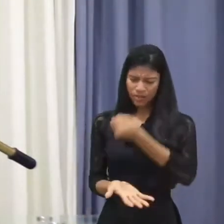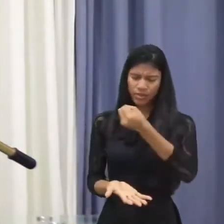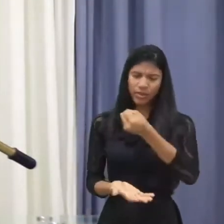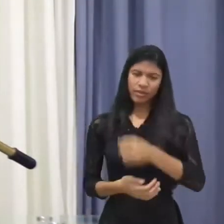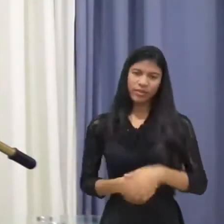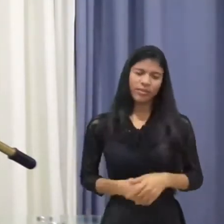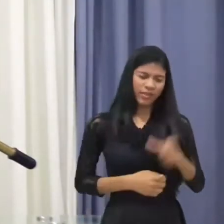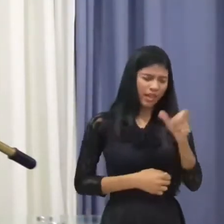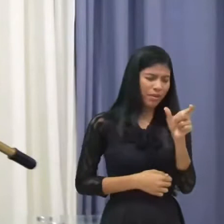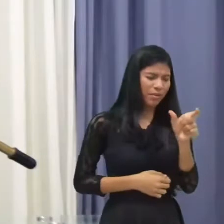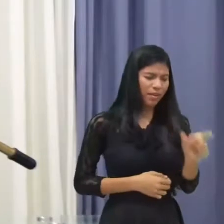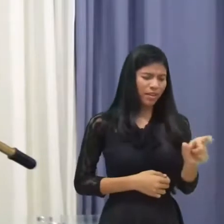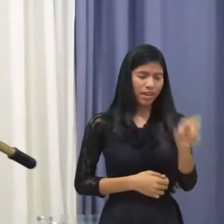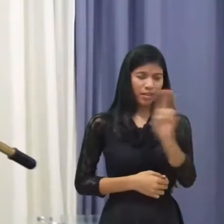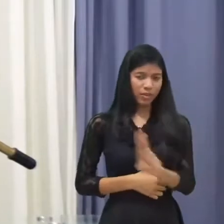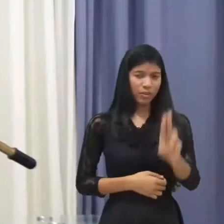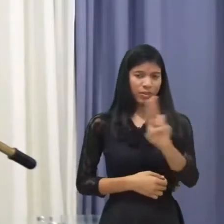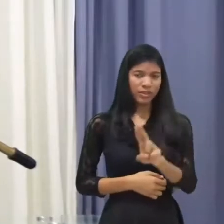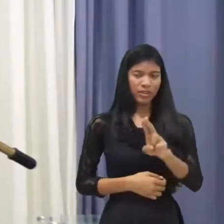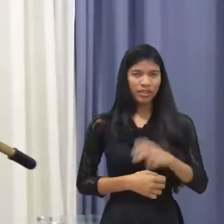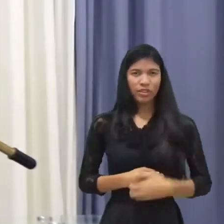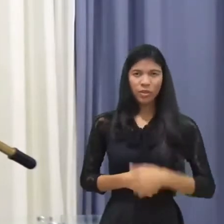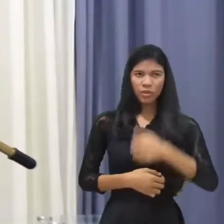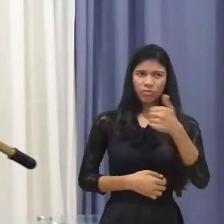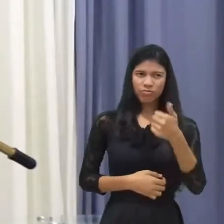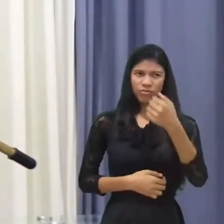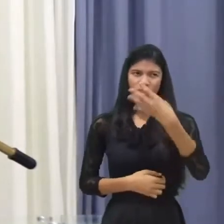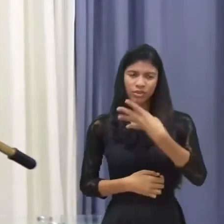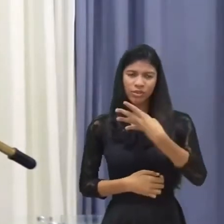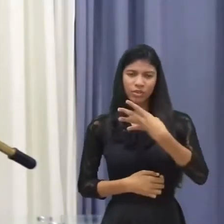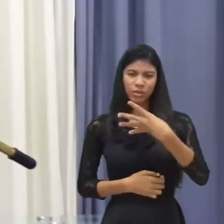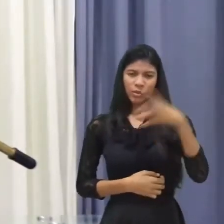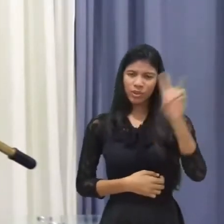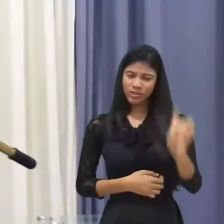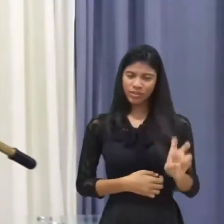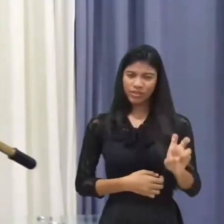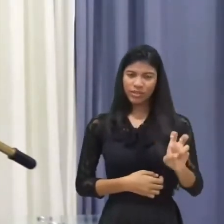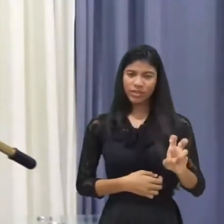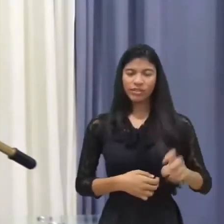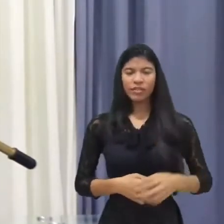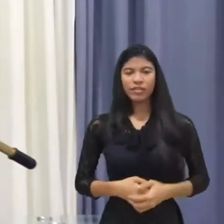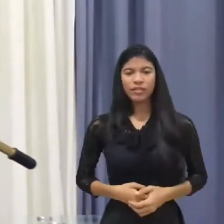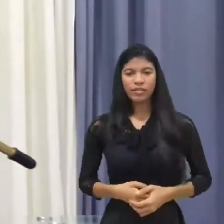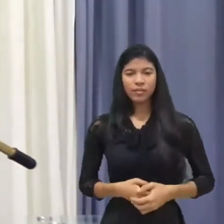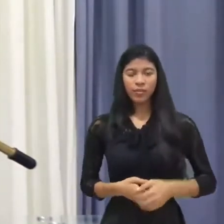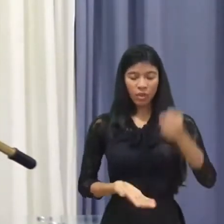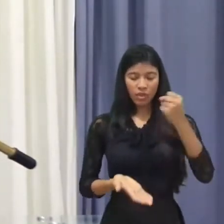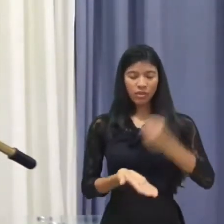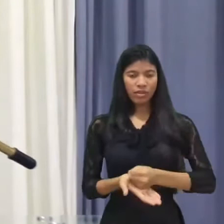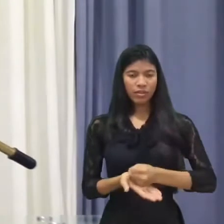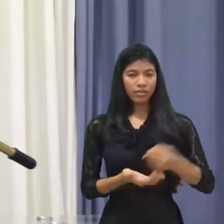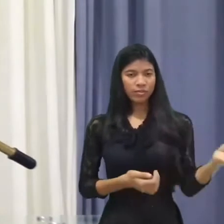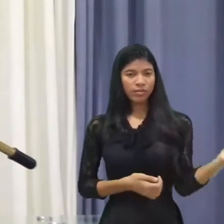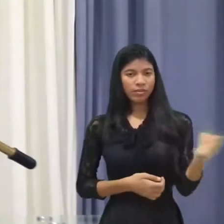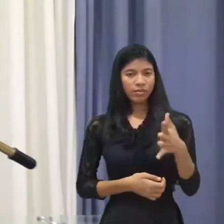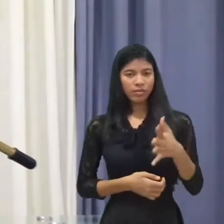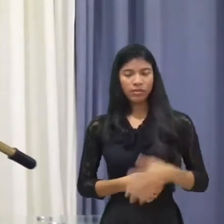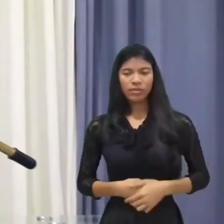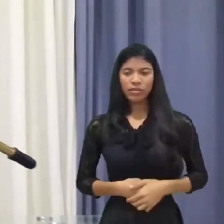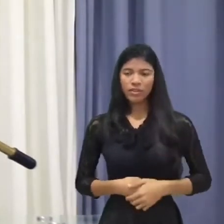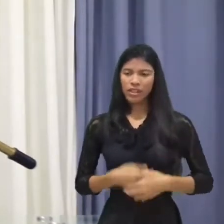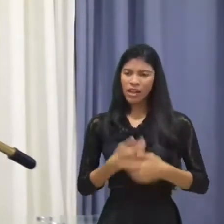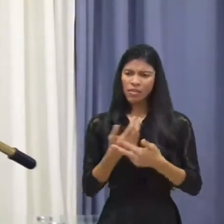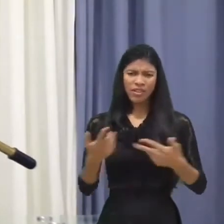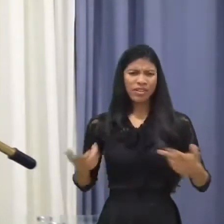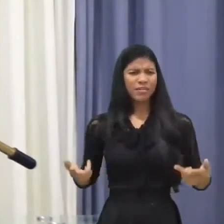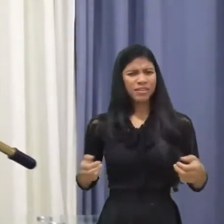palavra é usada 14 vezes no Novo Testamento, não é? De várias maneiras diferentes. Algumas